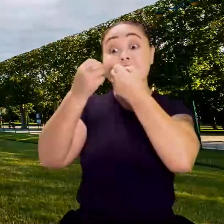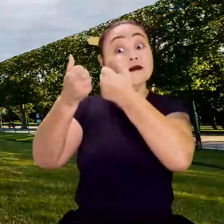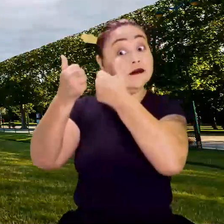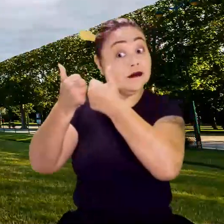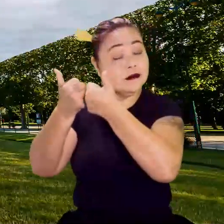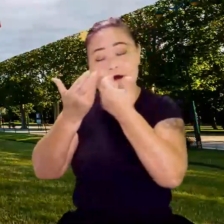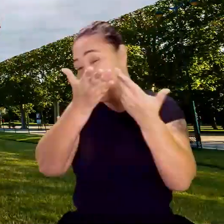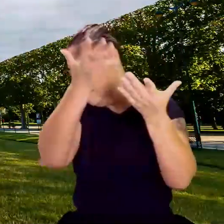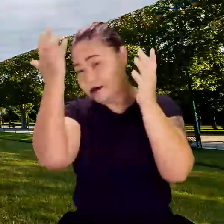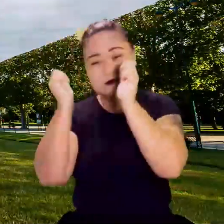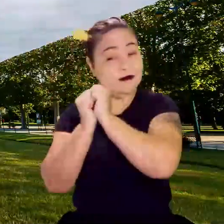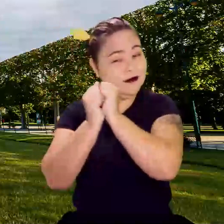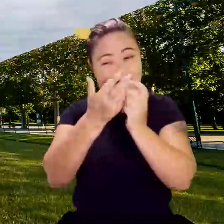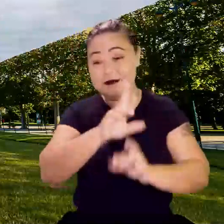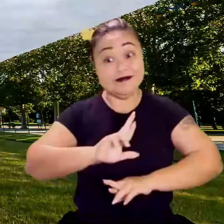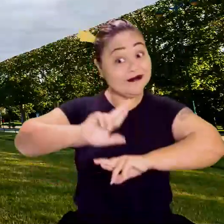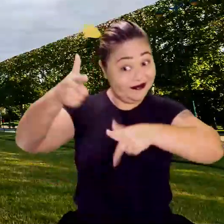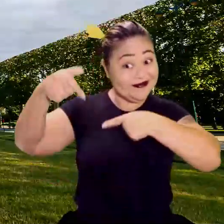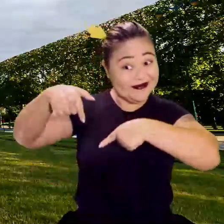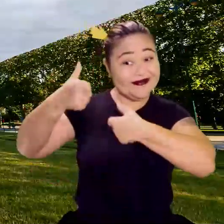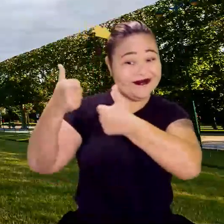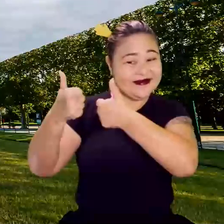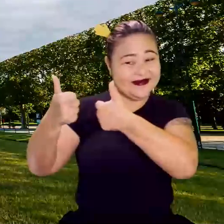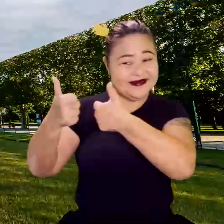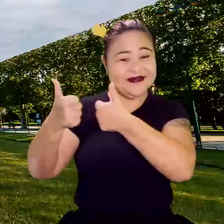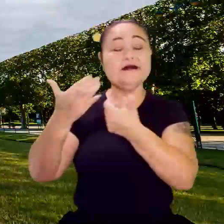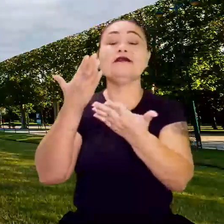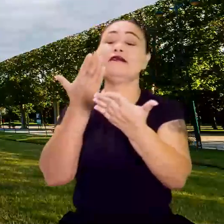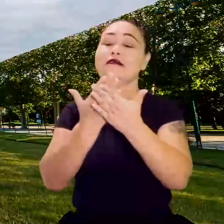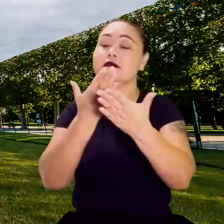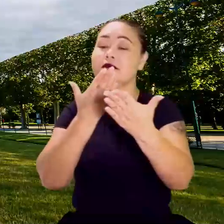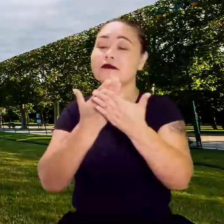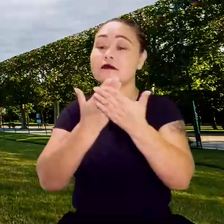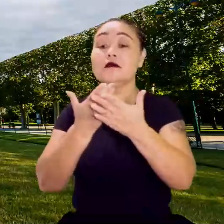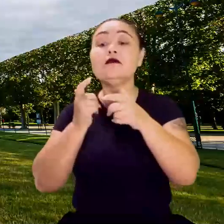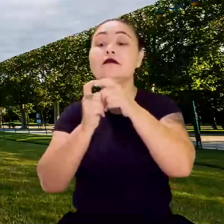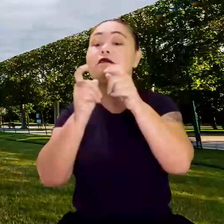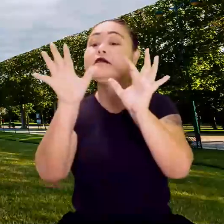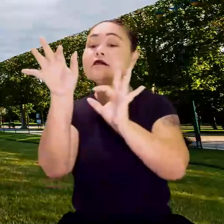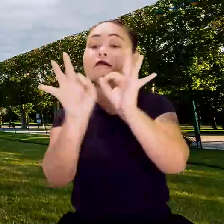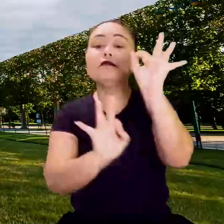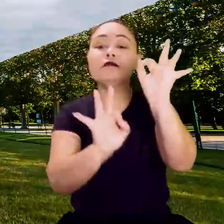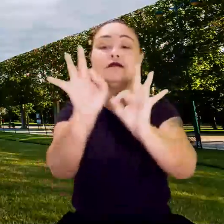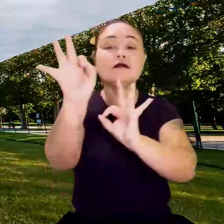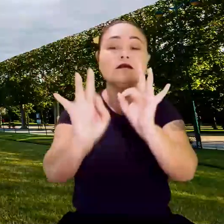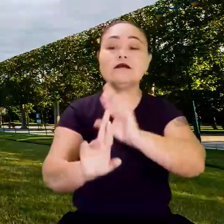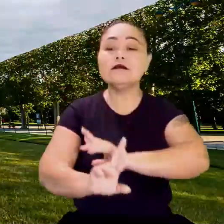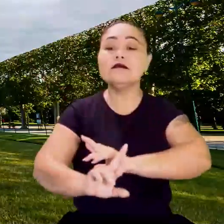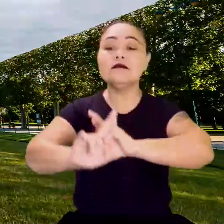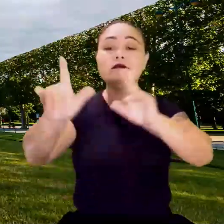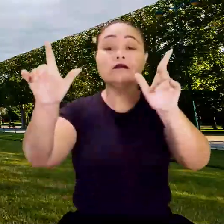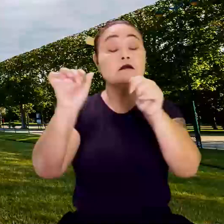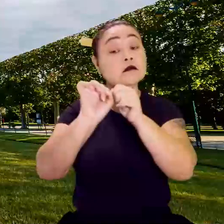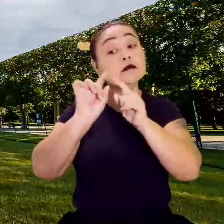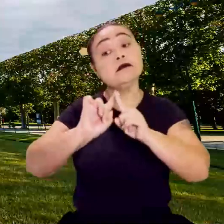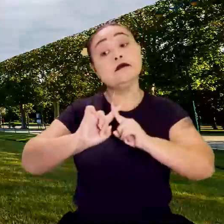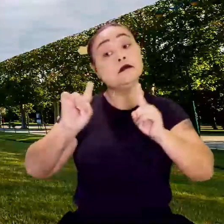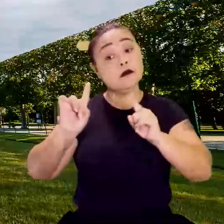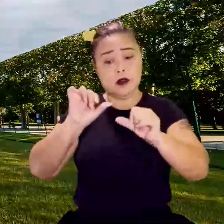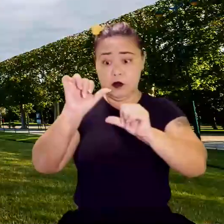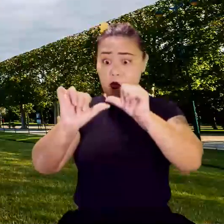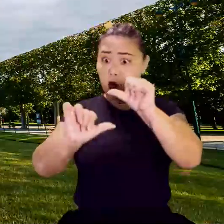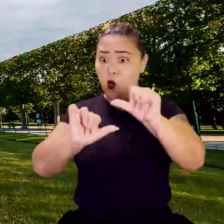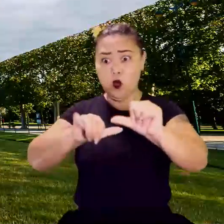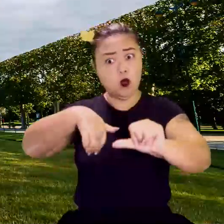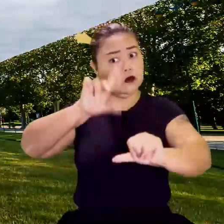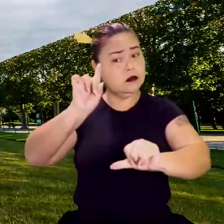tudo bem? Vamos junto aí nessa aula diferente? Hoje a aula está em um outro formato, né? Mas é claro que não muda muito,